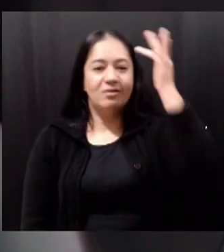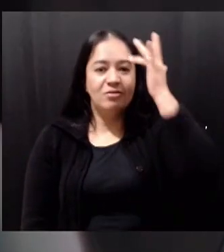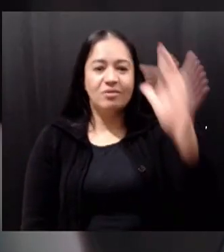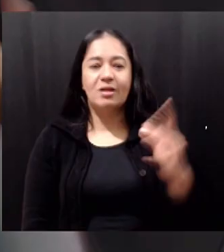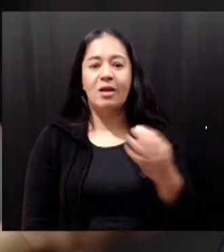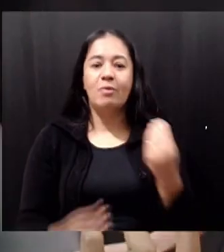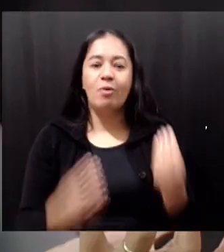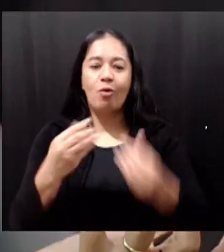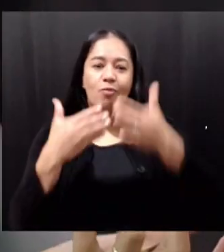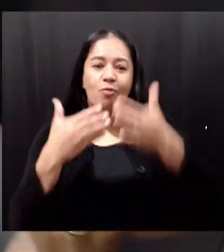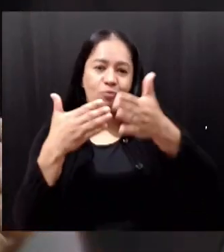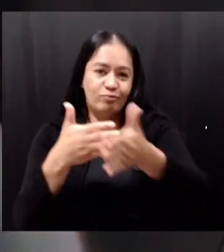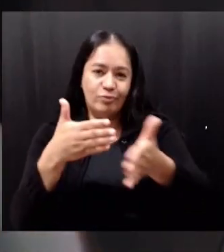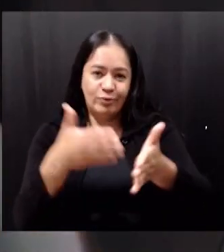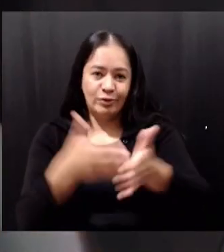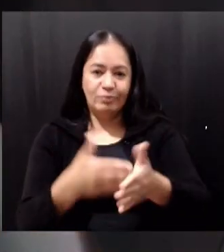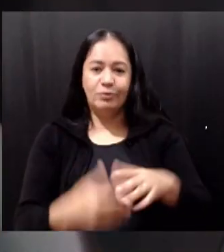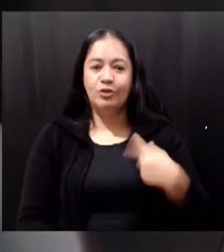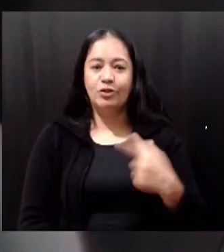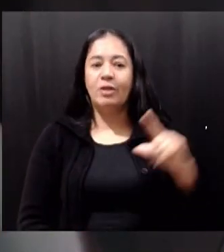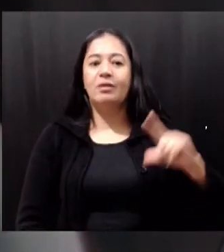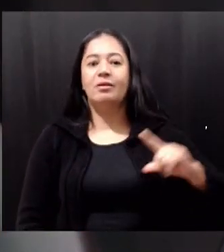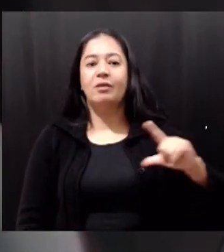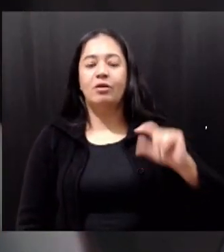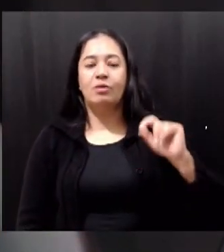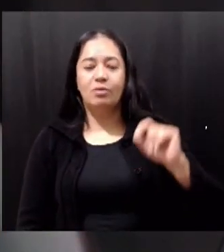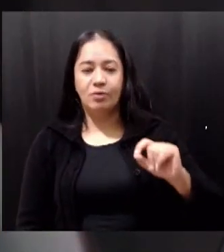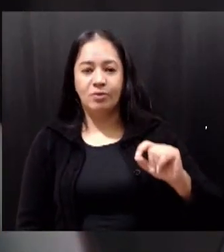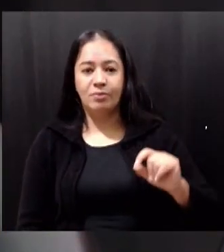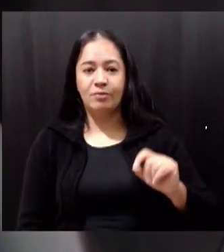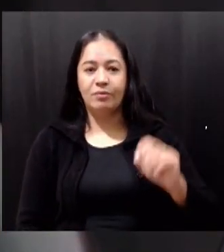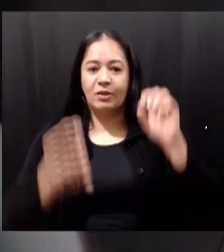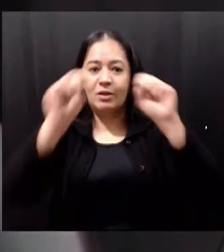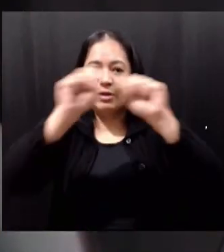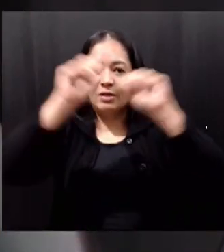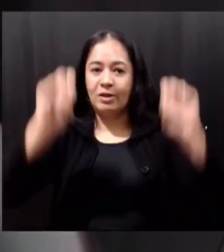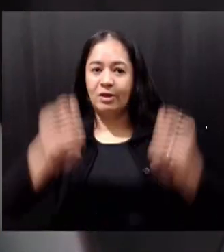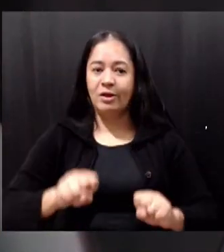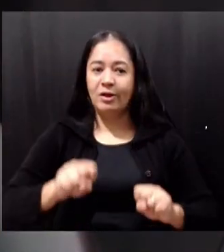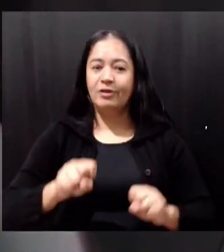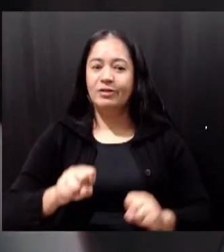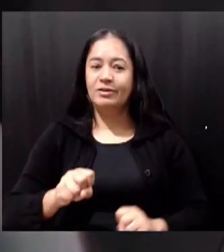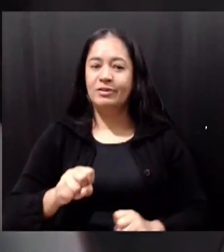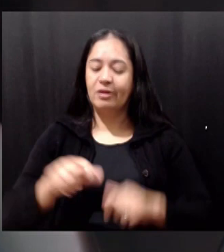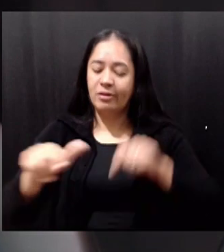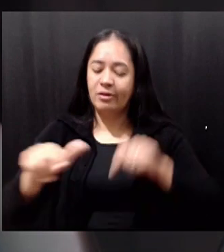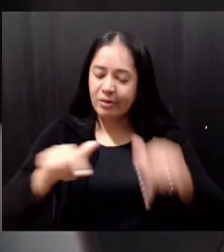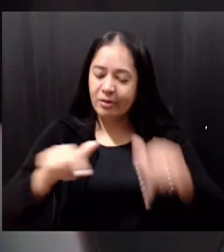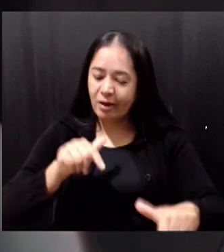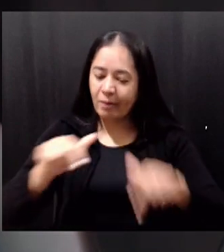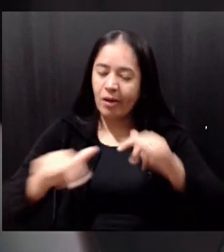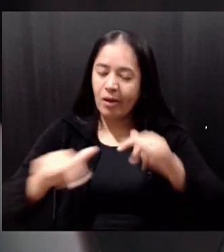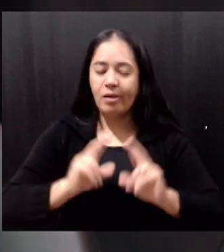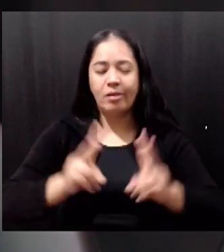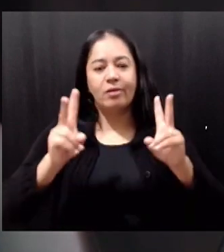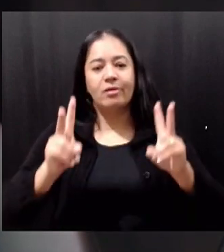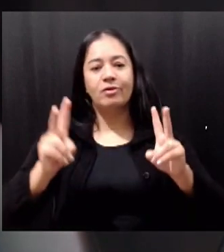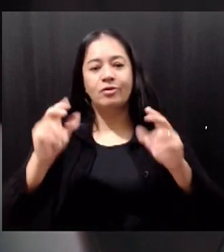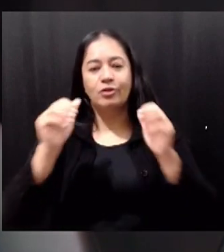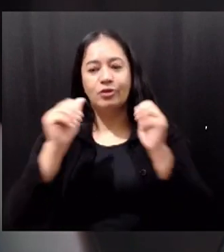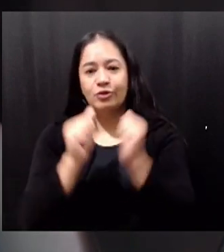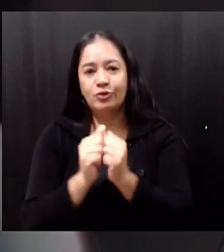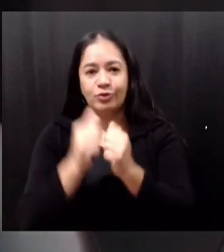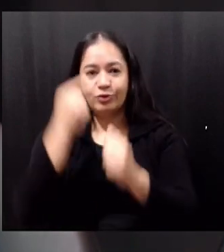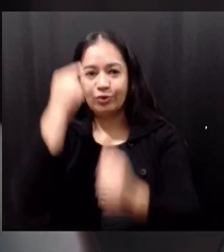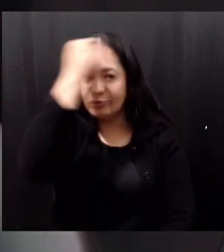aí a gente tem o que a doutora Carolina comentou, que é o sistema de recompensa, trabalhando o tempo inteiro, junto com o córtex pré-frontal, que não